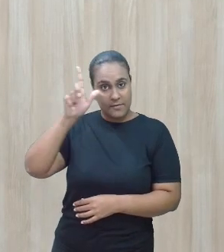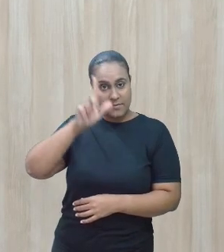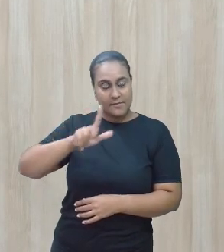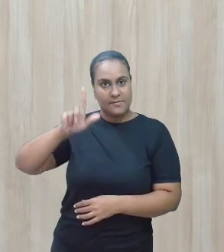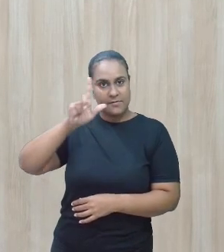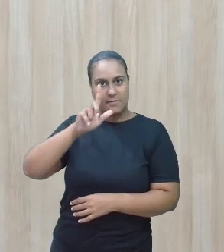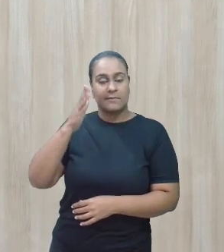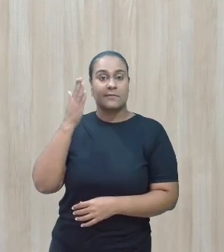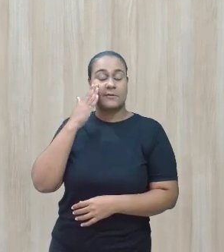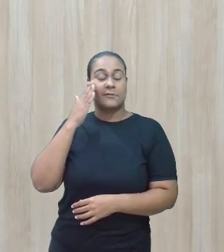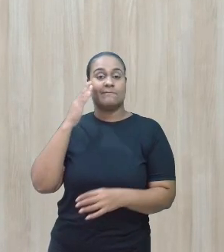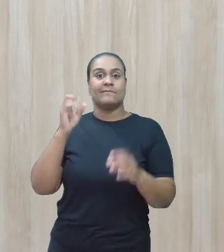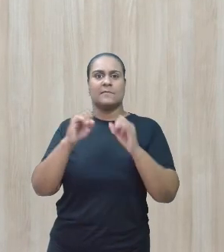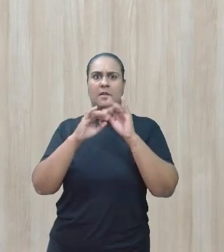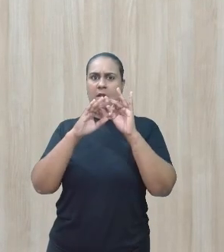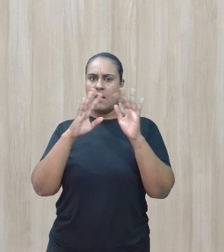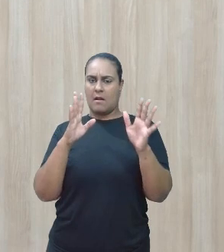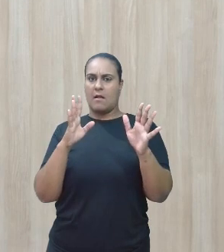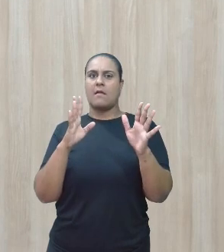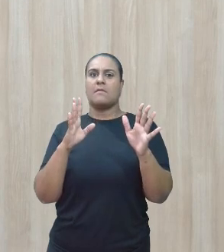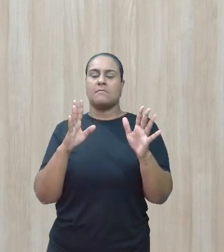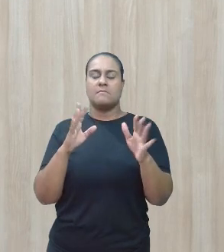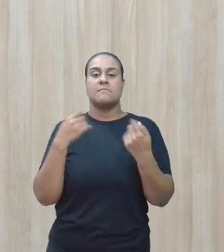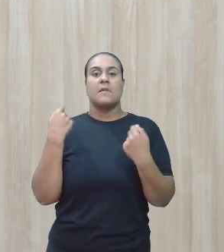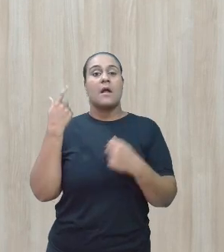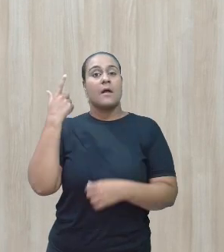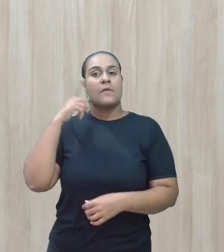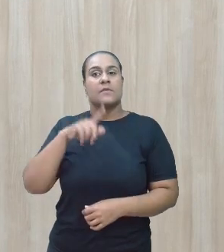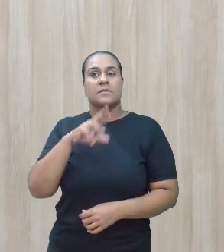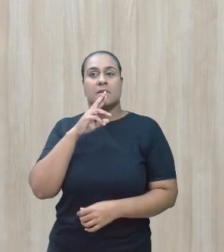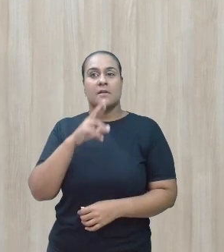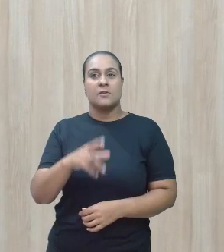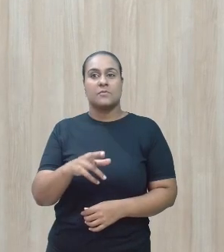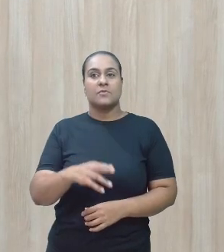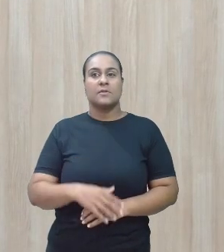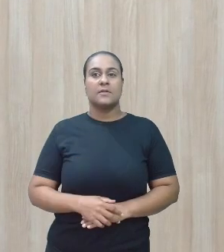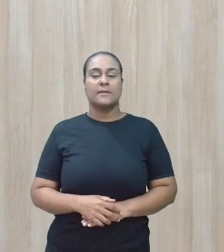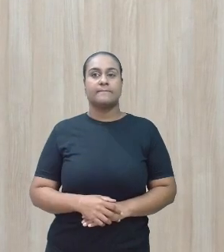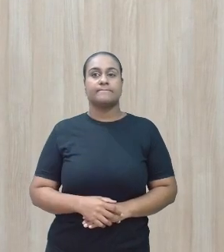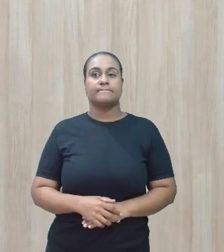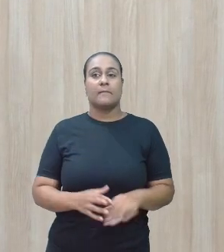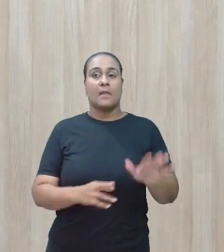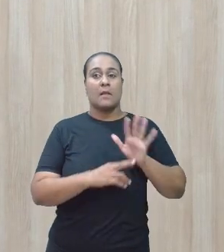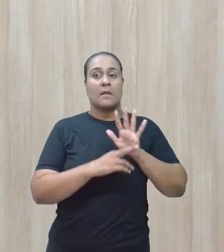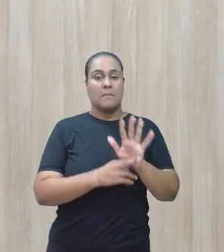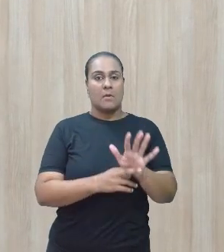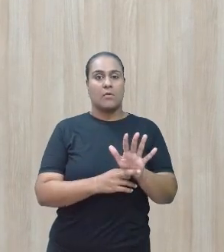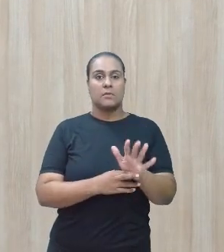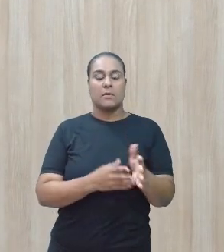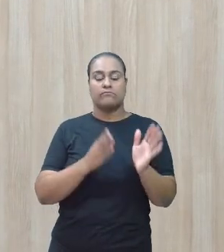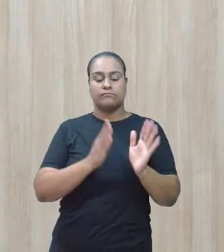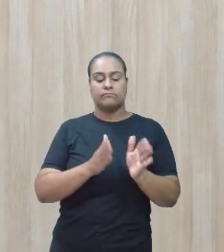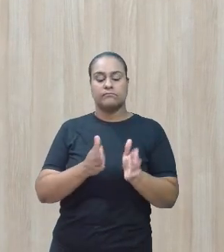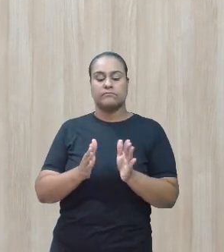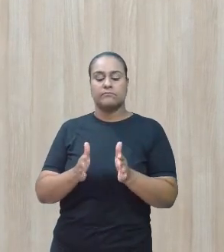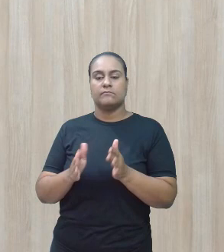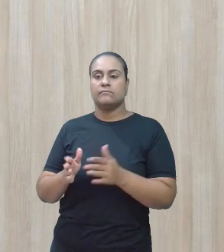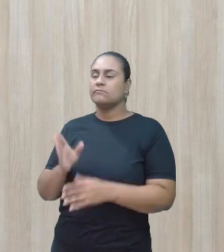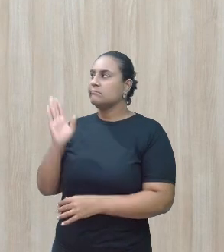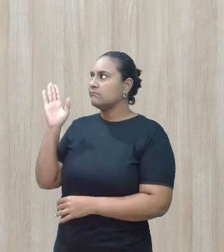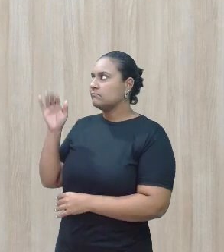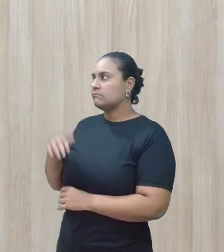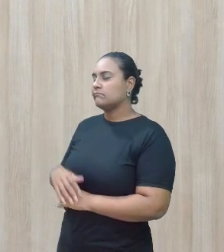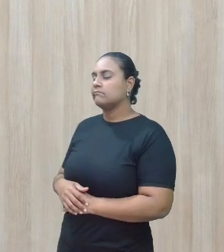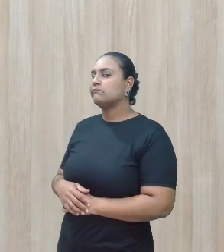que eu compreendi para se chegar nessa sequência, tá certo? A representação genérica de uma sequência. Essa